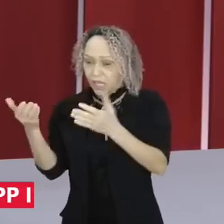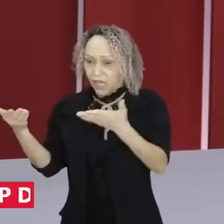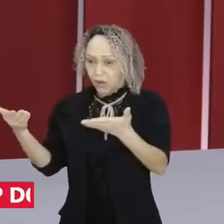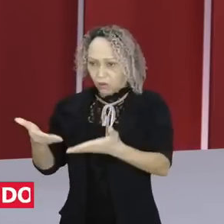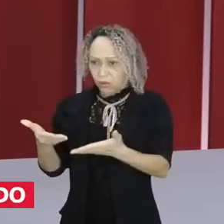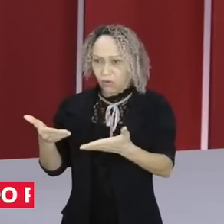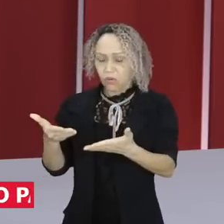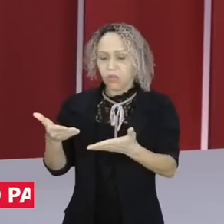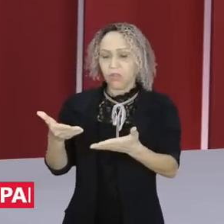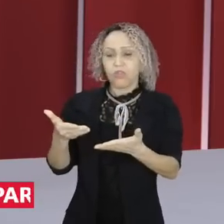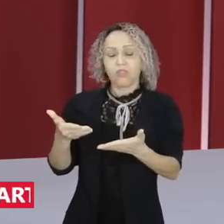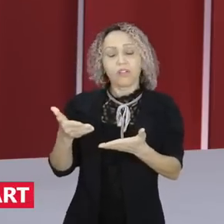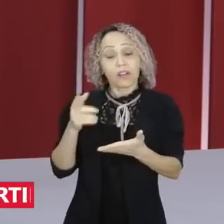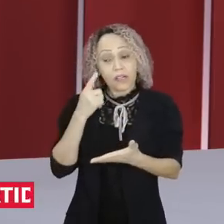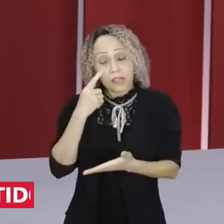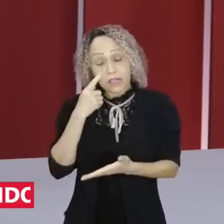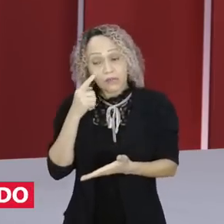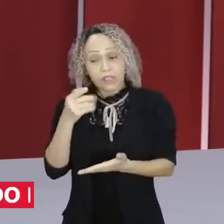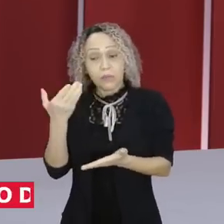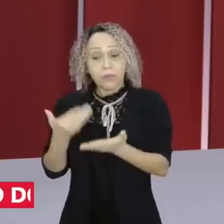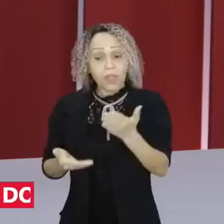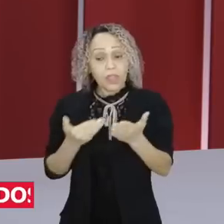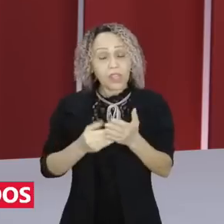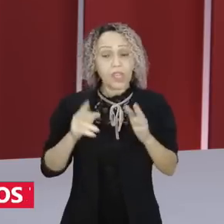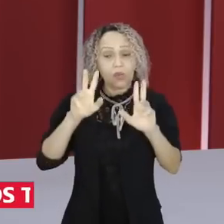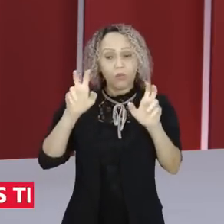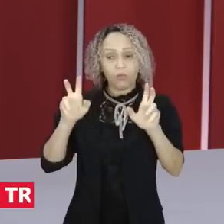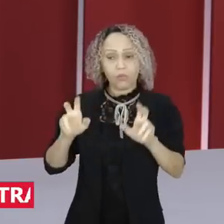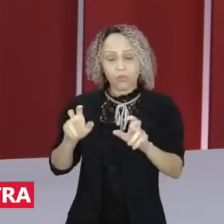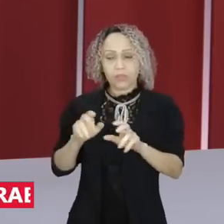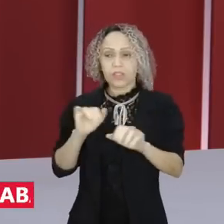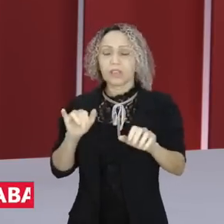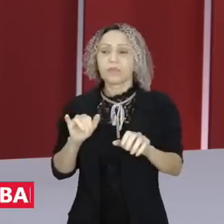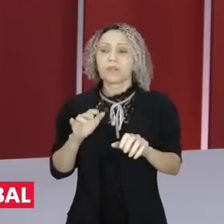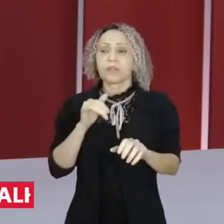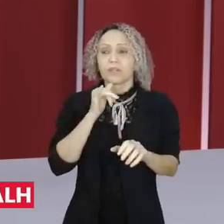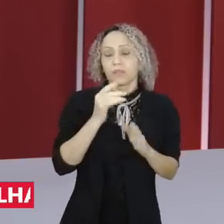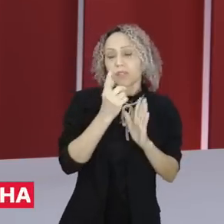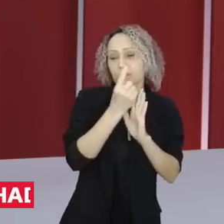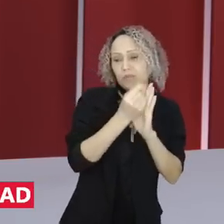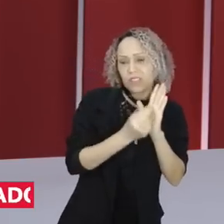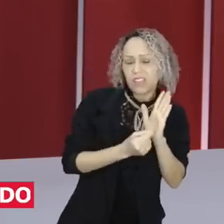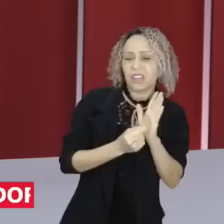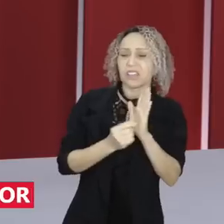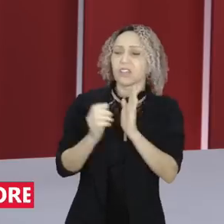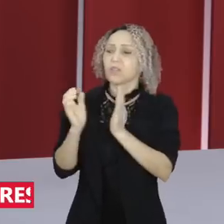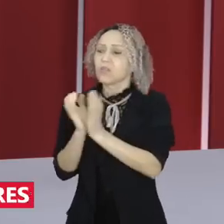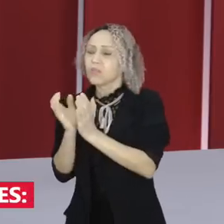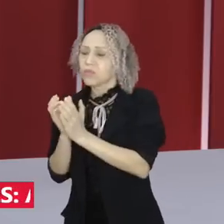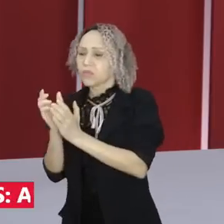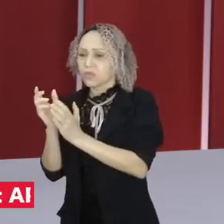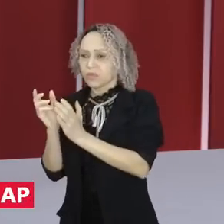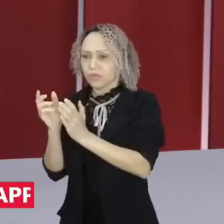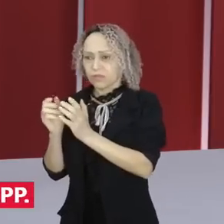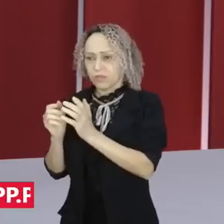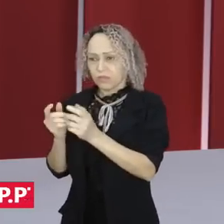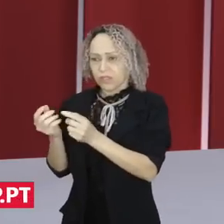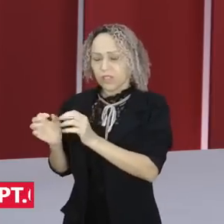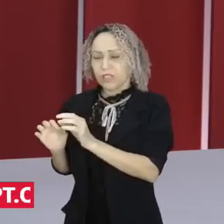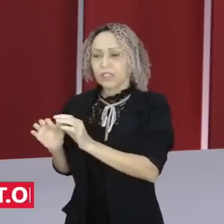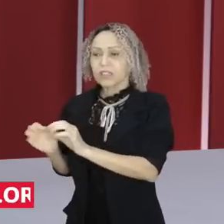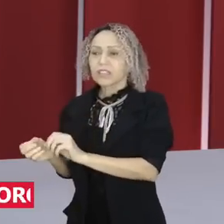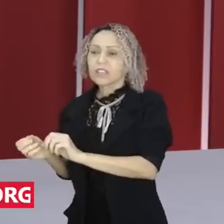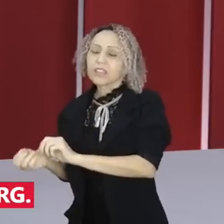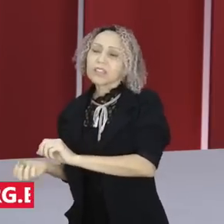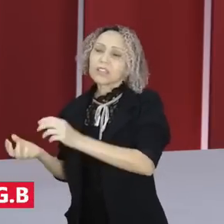Bolsa Família e também as conclusões aí do GT de Planejamento e Orçamento para 2023, você pode acompanhar de novo aqui,